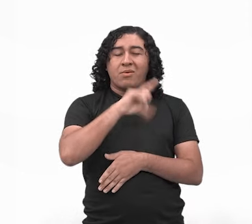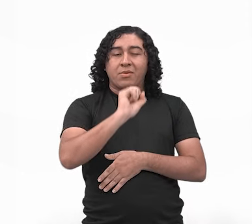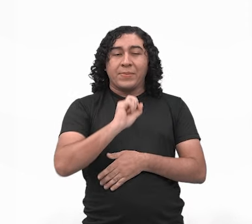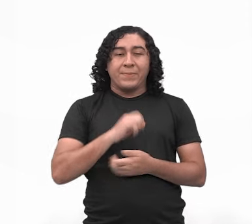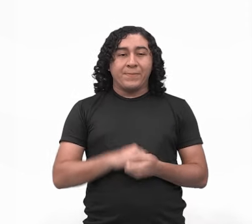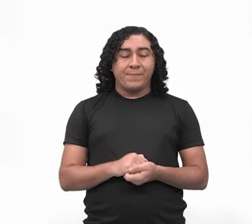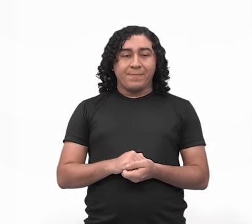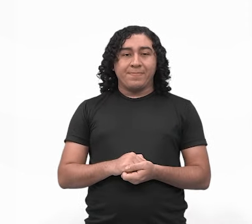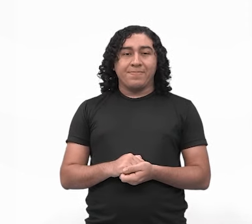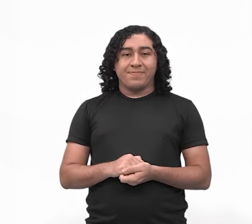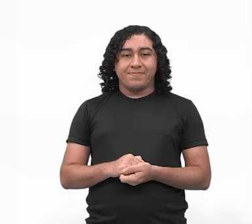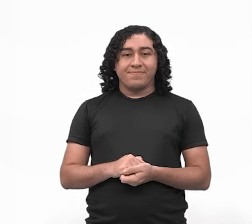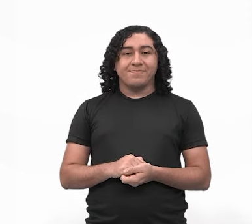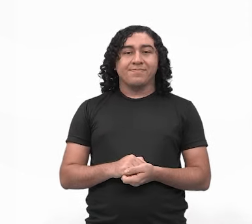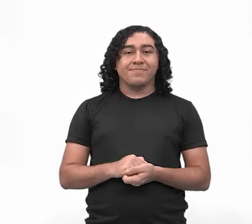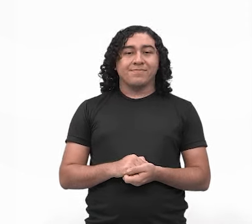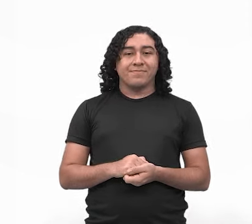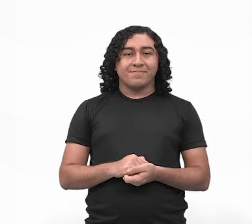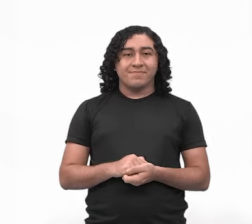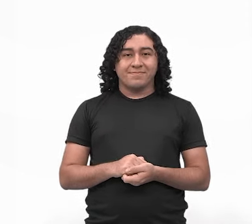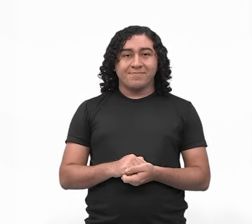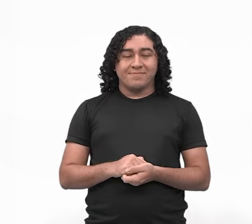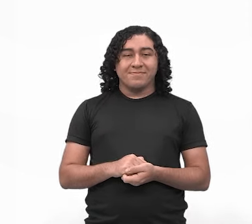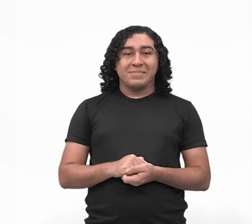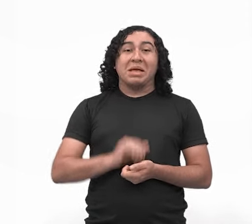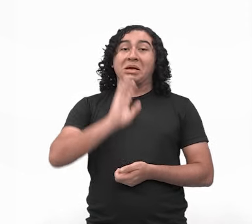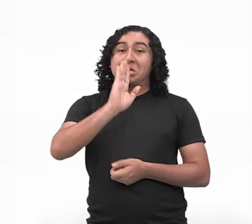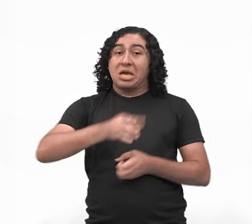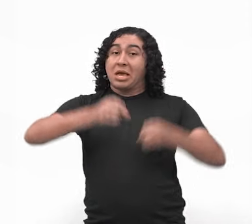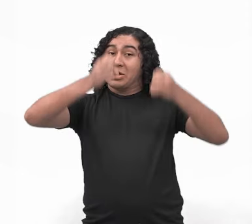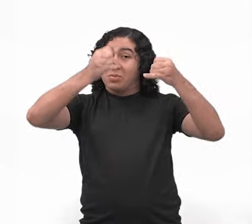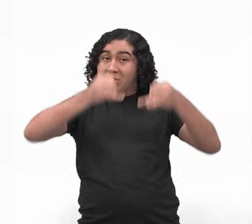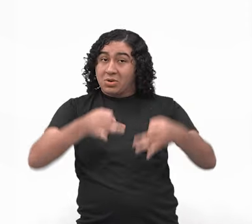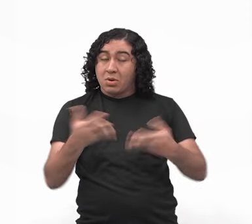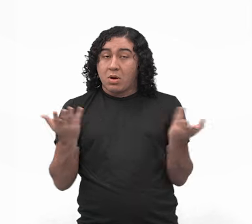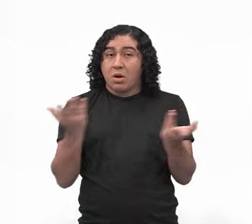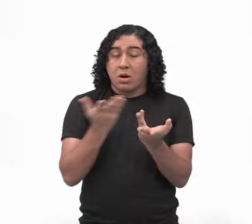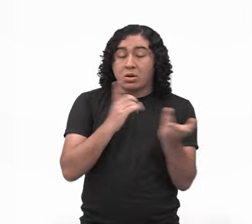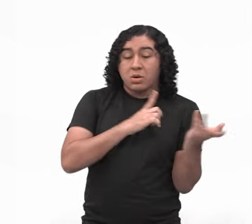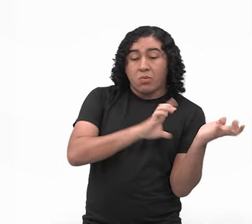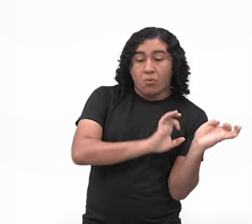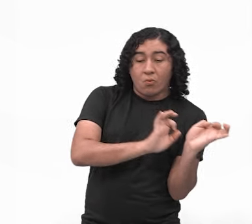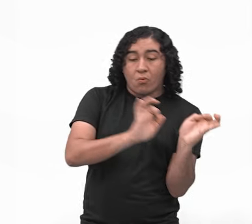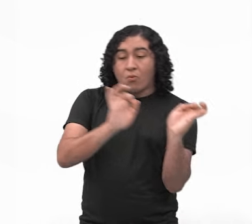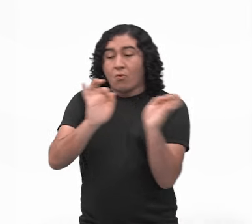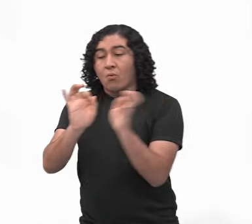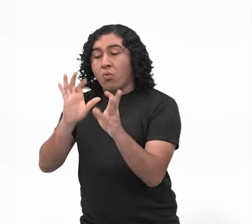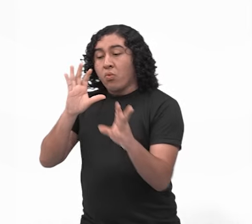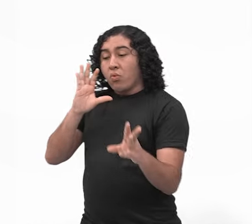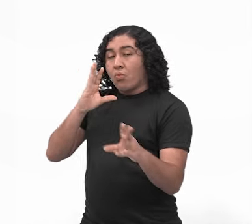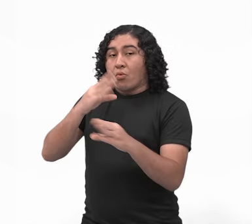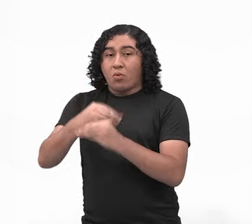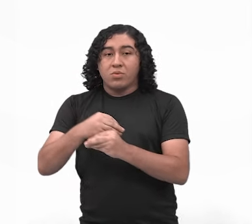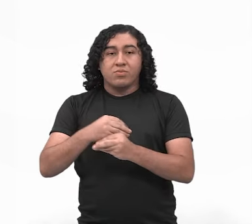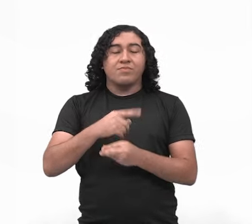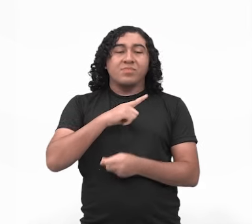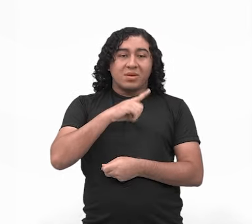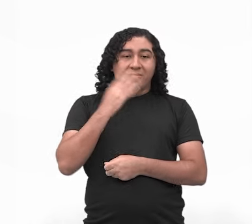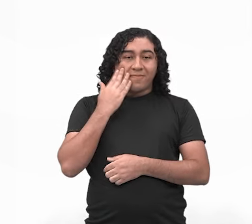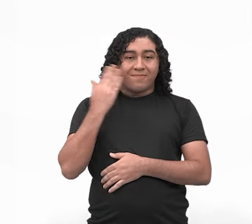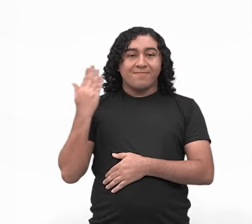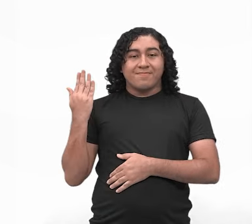que nós já falamos na nossa aula, estamos apenas fazendo esse alinhamento, tá bom? O rock and roll, nos anos